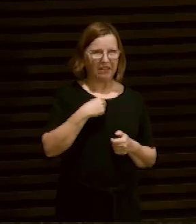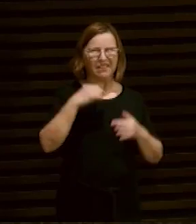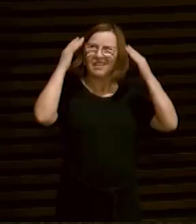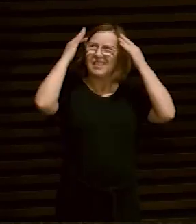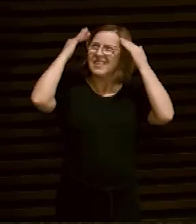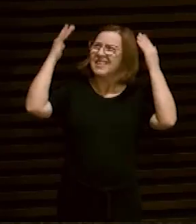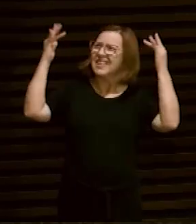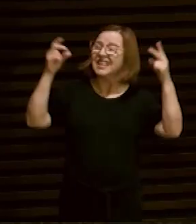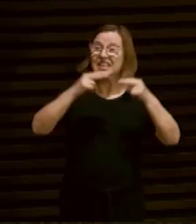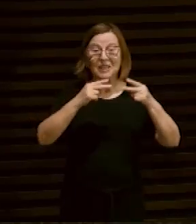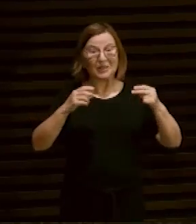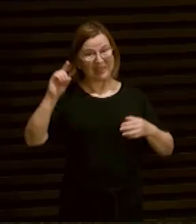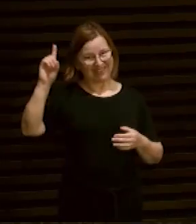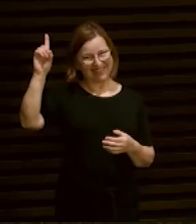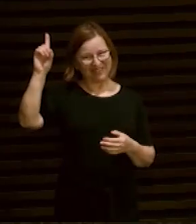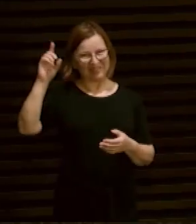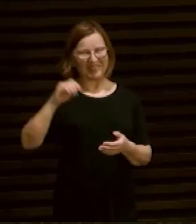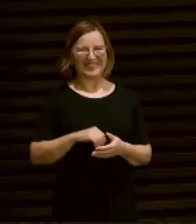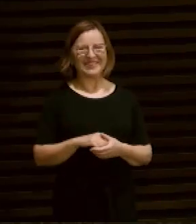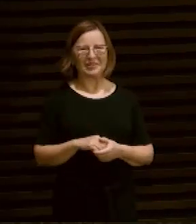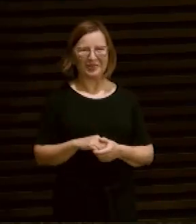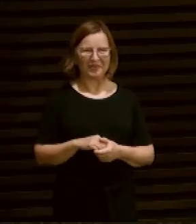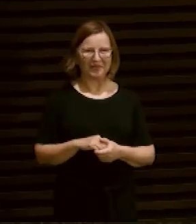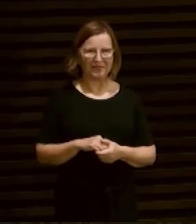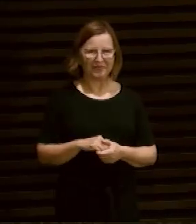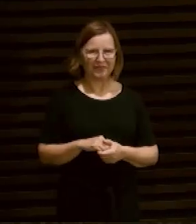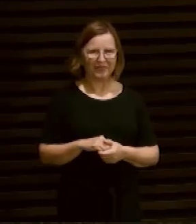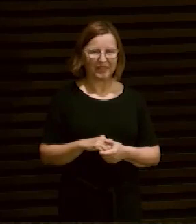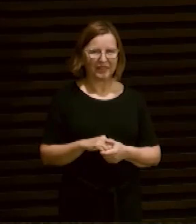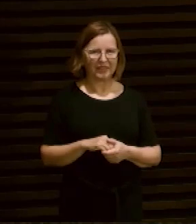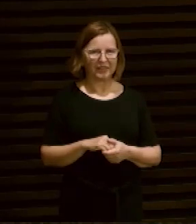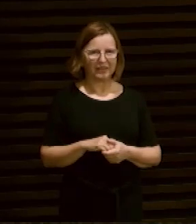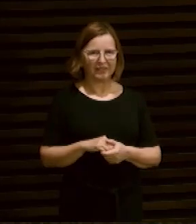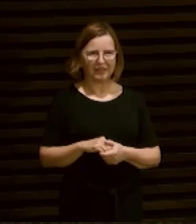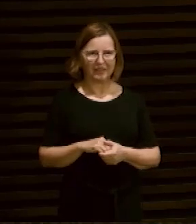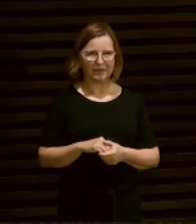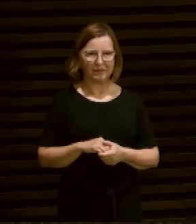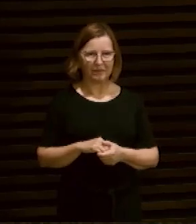no estudo aqui. Ficarmos indolentes,